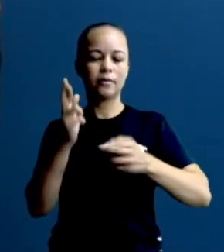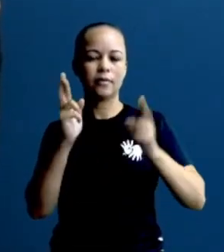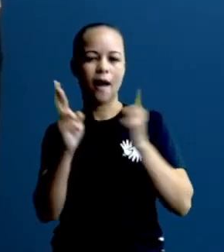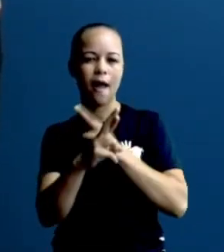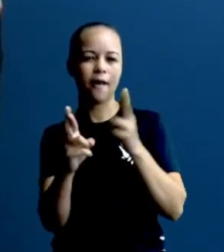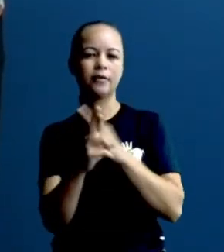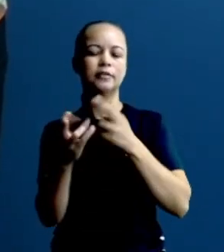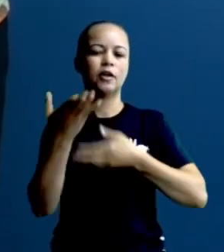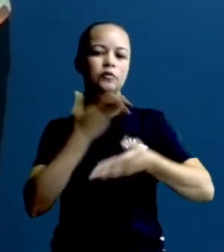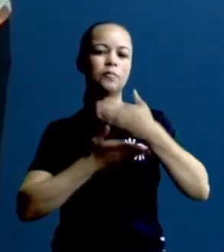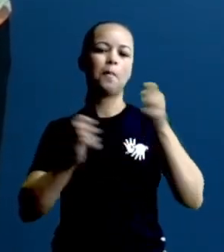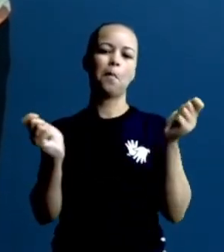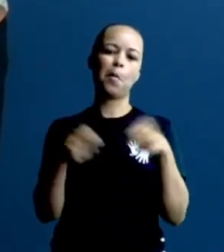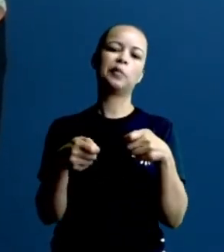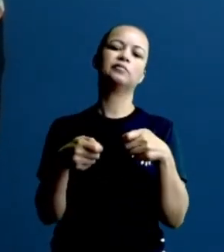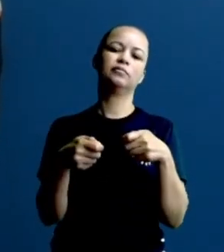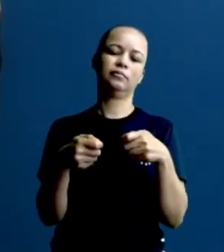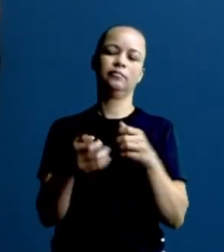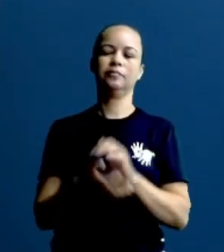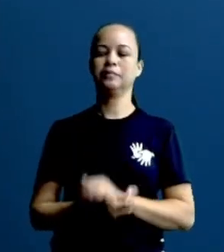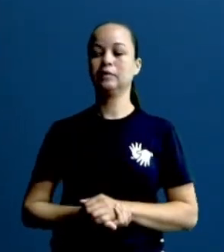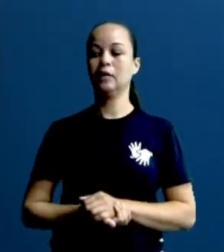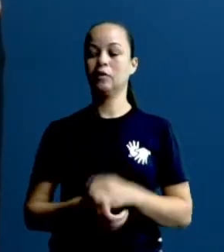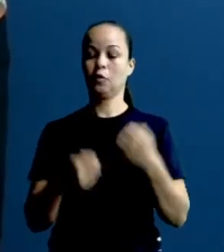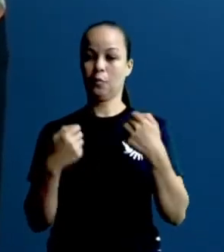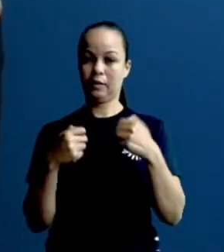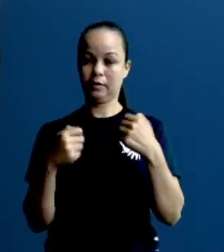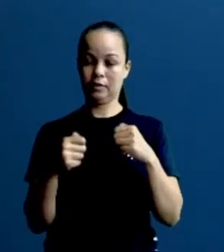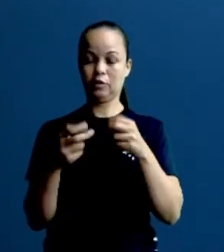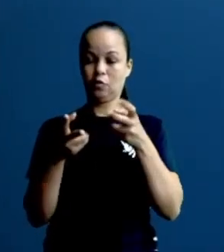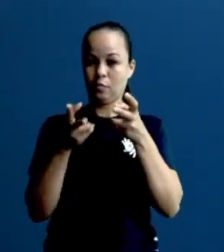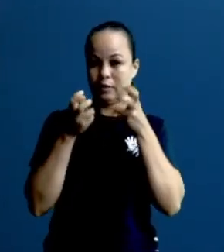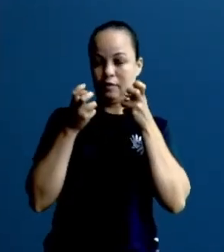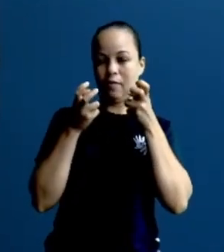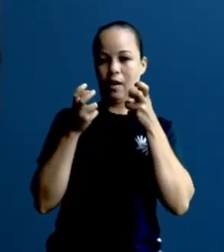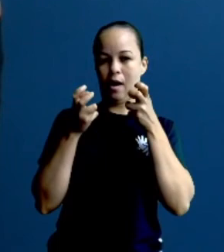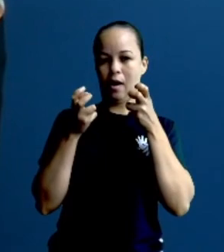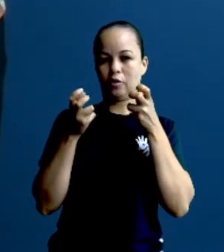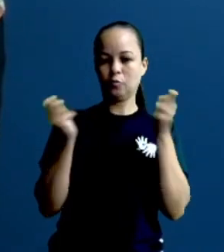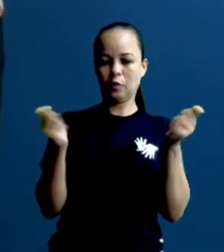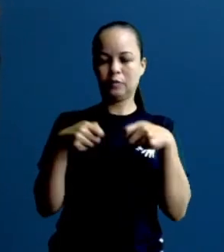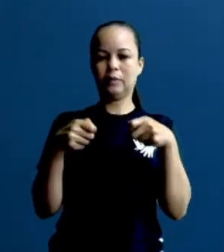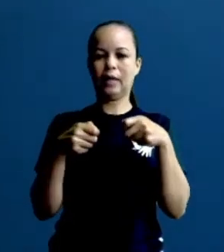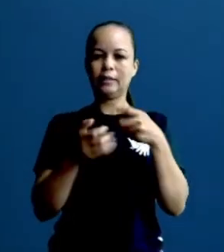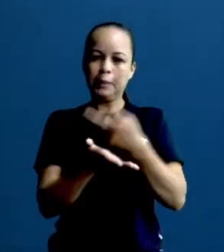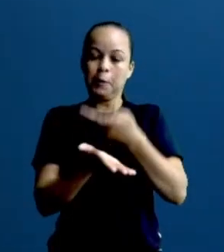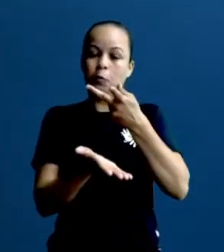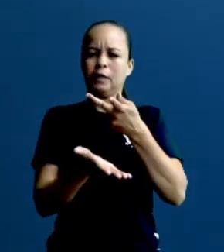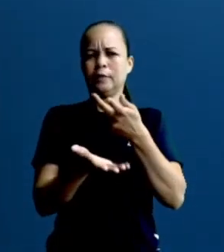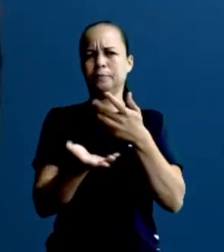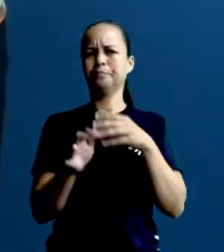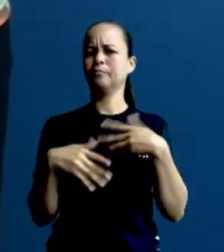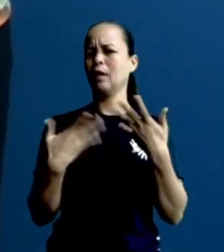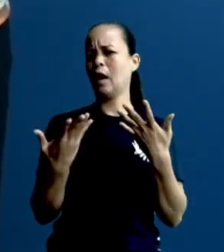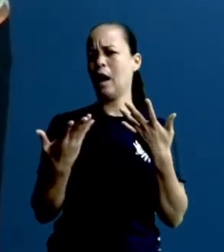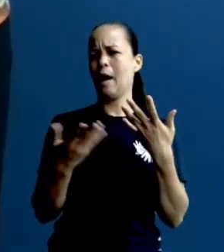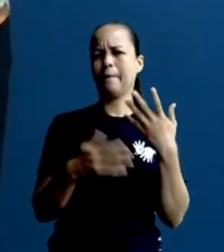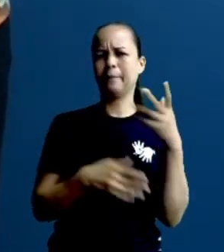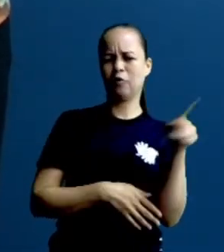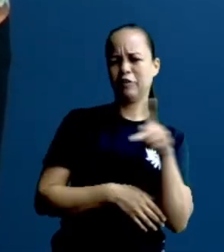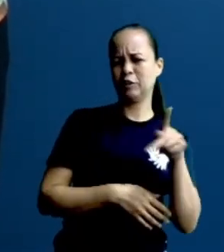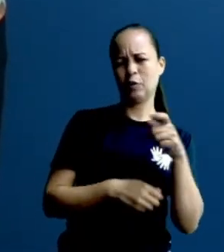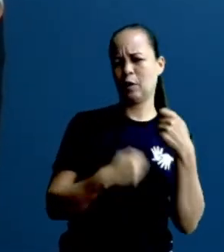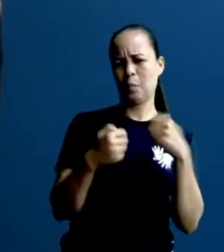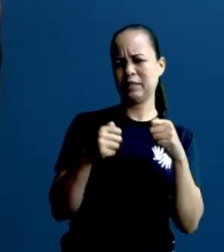de possibilidade. Então, eu tenho que ver as possibilidades que ocorrem. Então, professora, eu nem precisava dessa árvore, né, para resolver